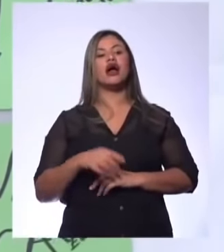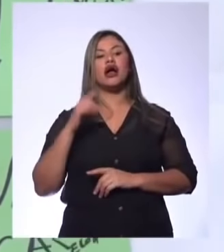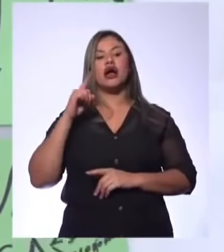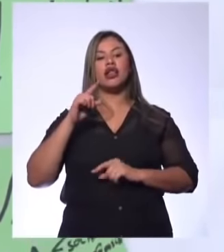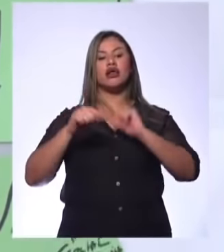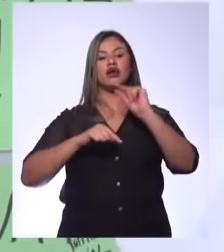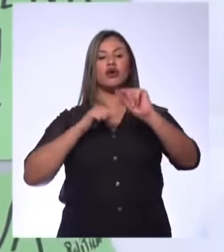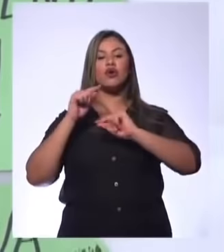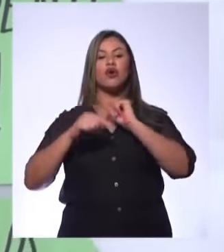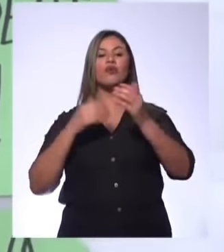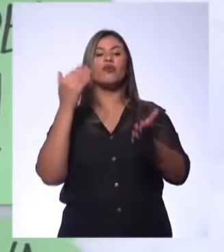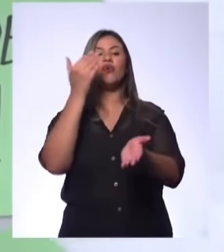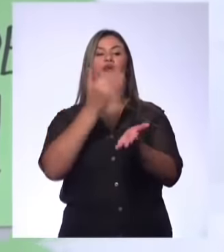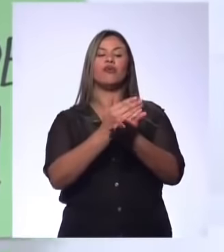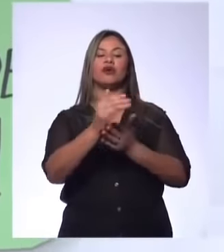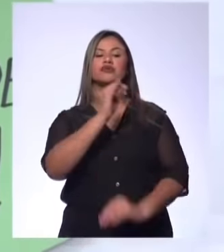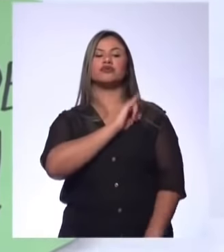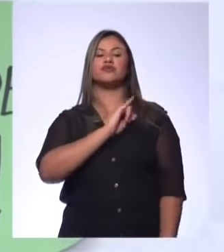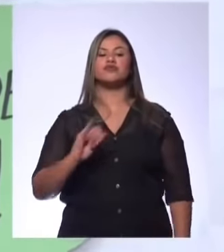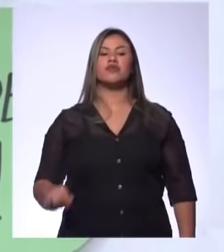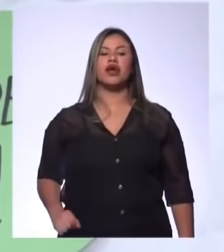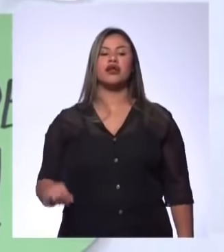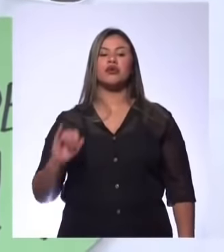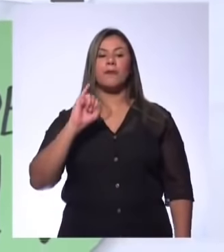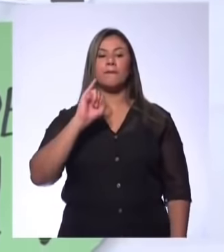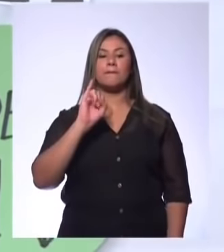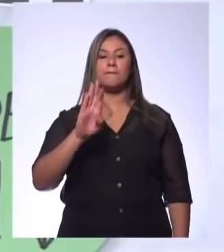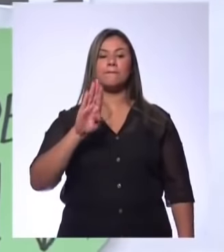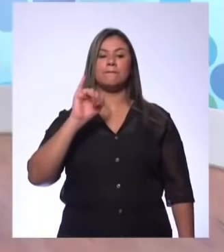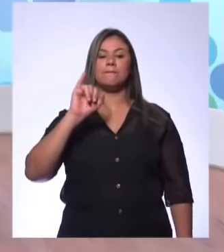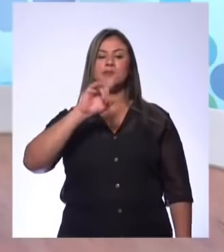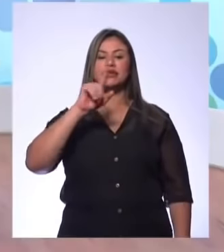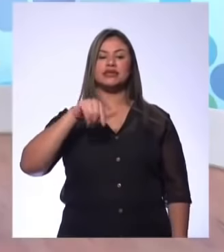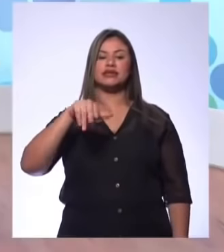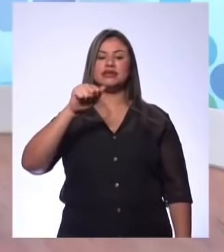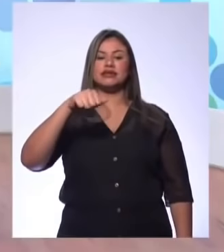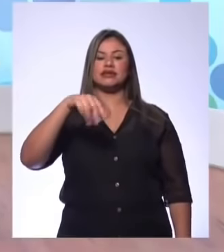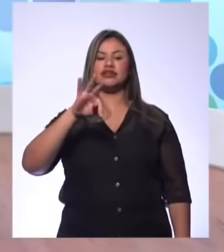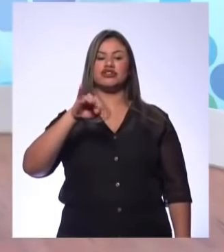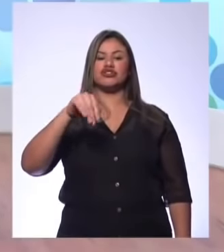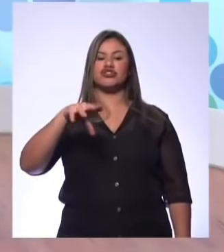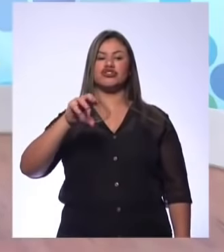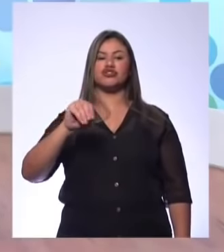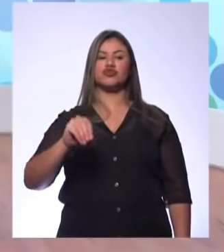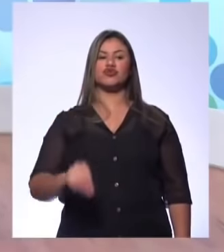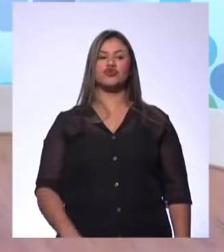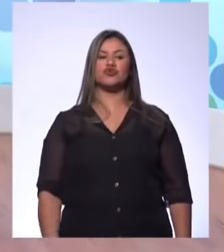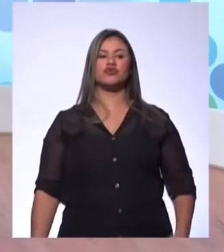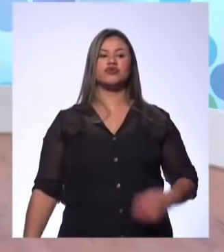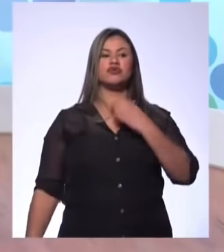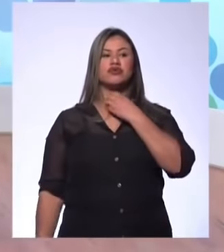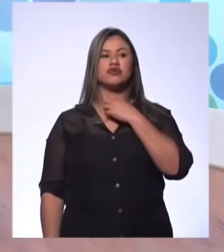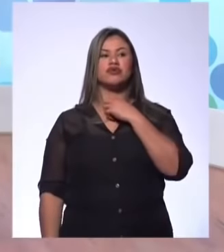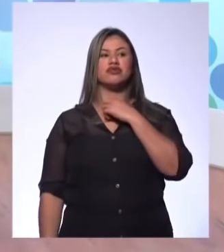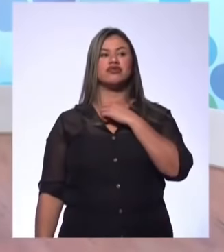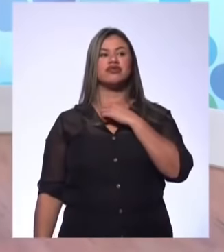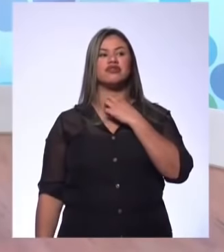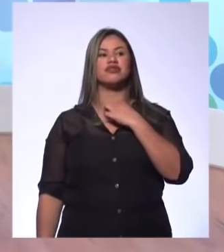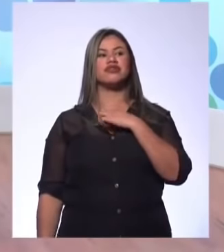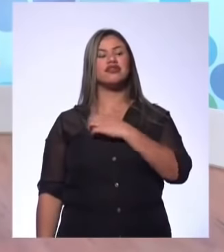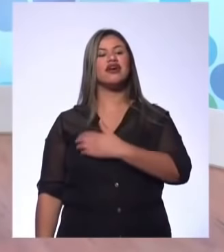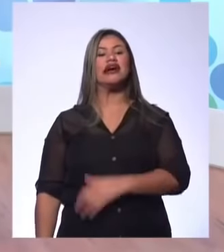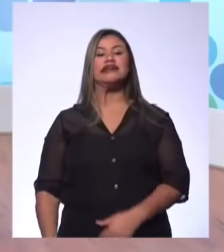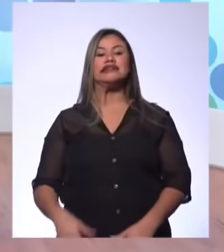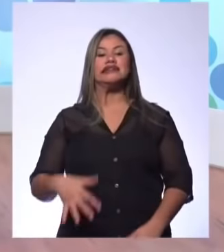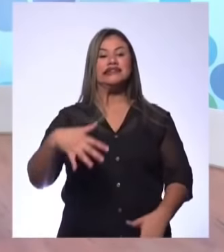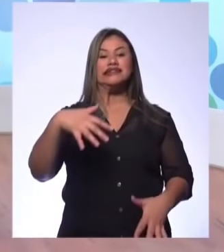depois no Império Bizantino. Depois a garotada vai escrever, tem que colocar o N aí, né? Ficou bizantino, É verdade,